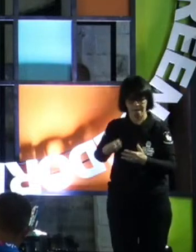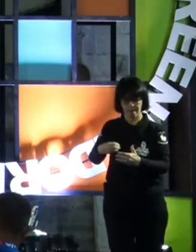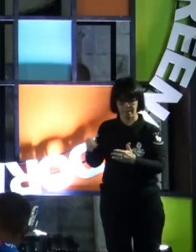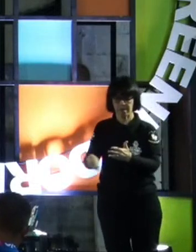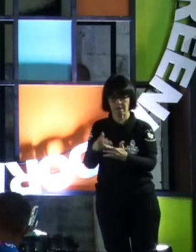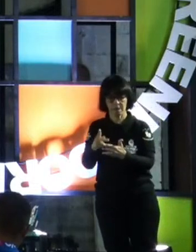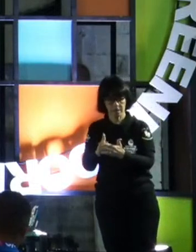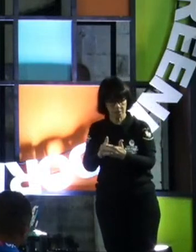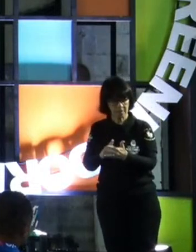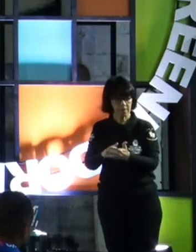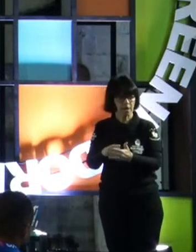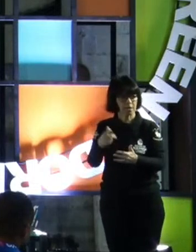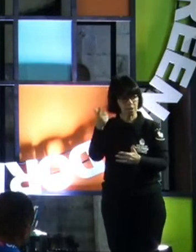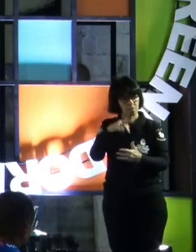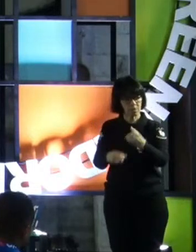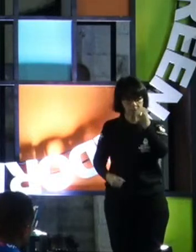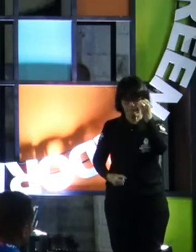únicas.